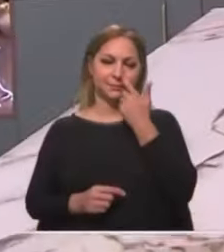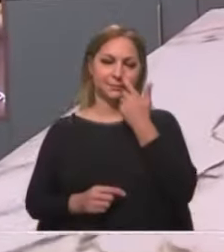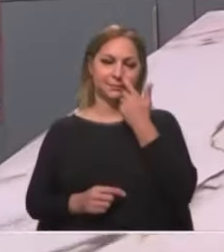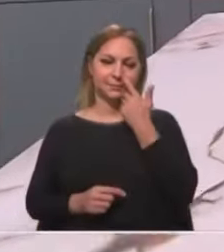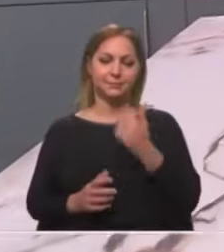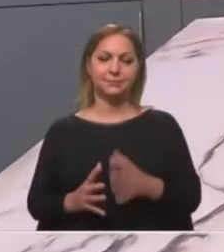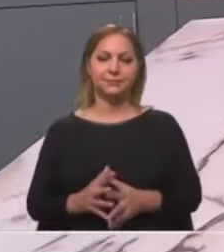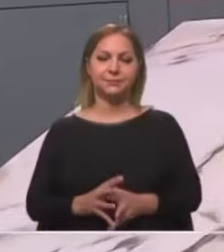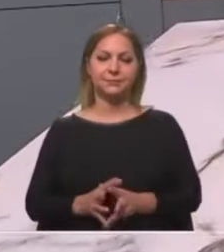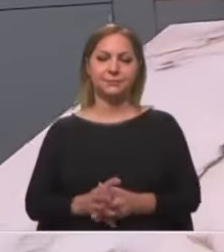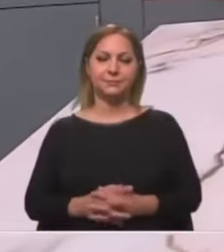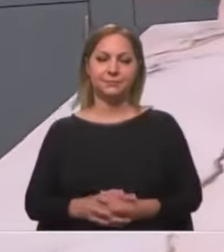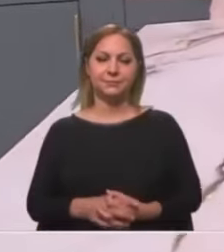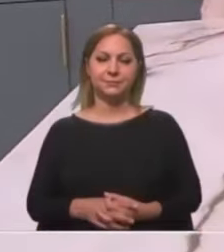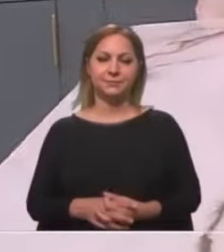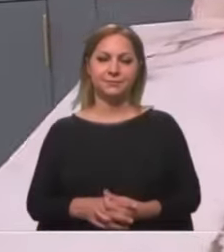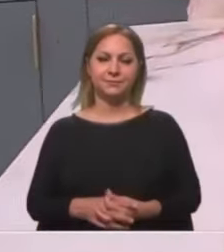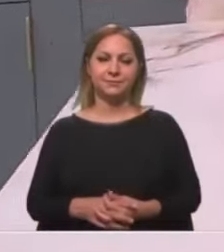Bora.